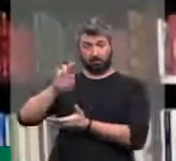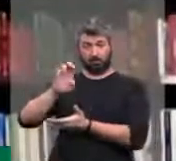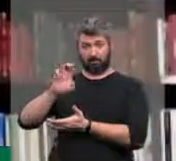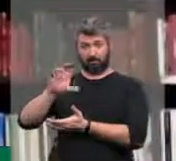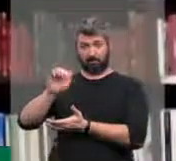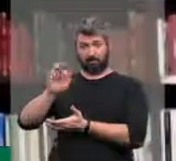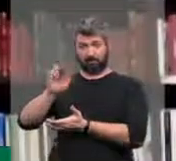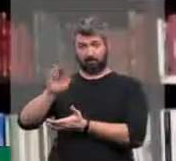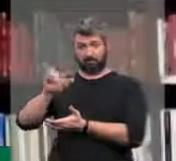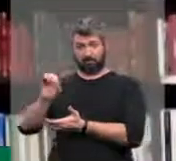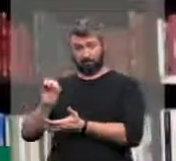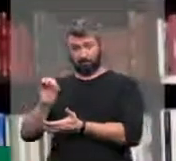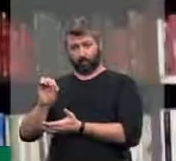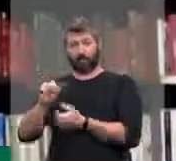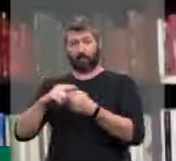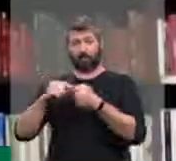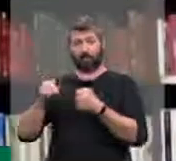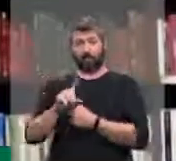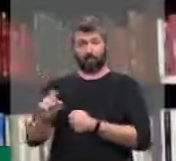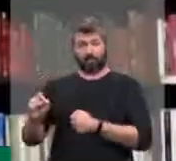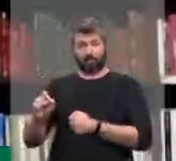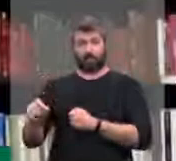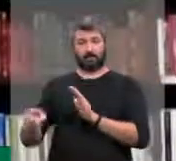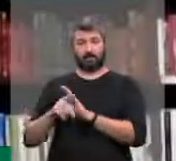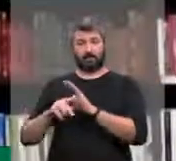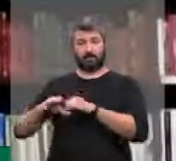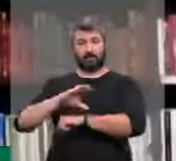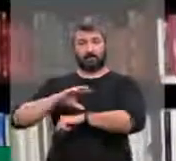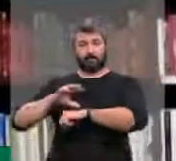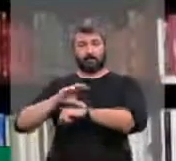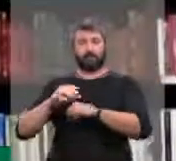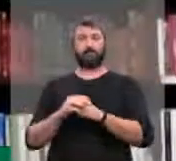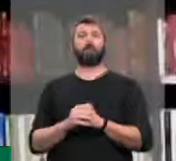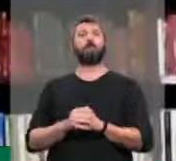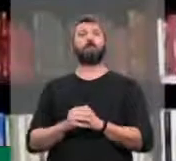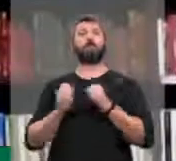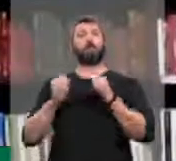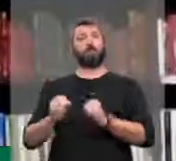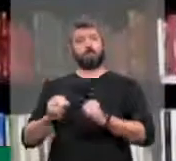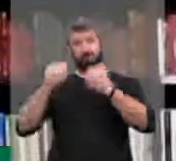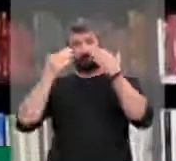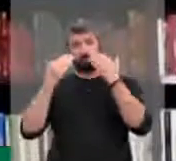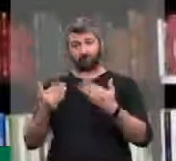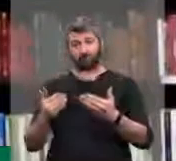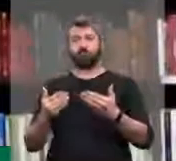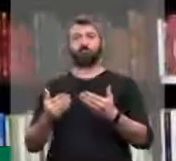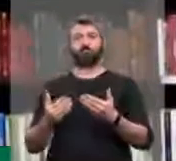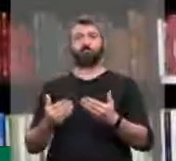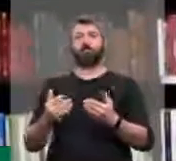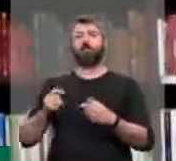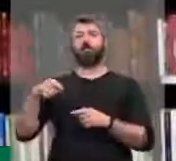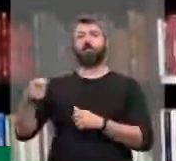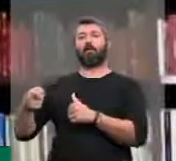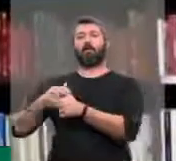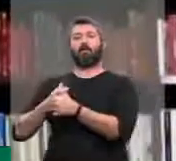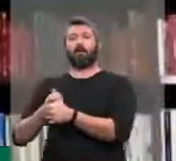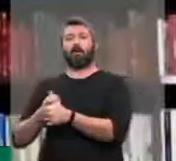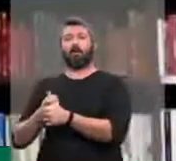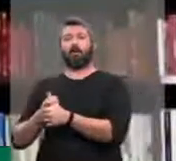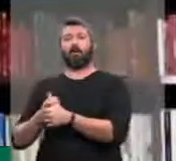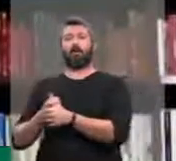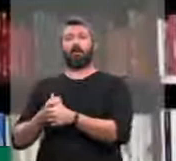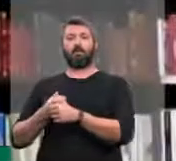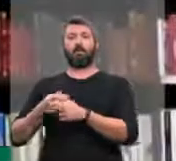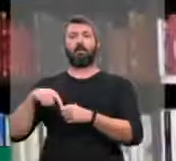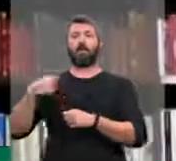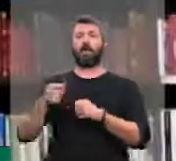termos do parágrafo 20 do artigo 100 da Constituição Federal poderão ser apresentadas tanto pelo credor como pelo ente devedor, no